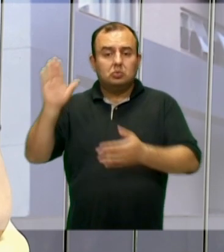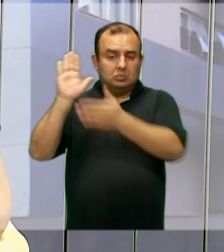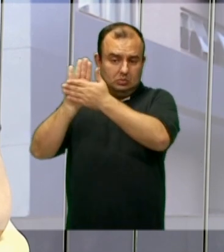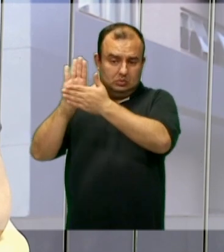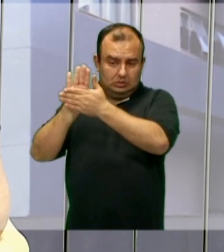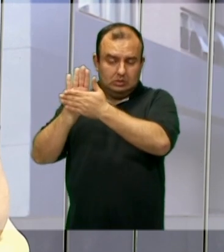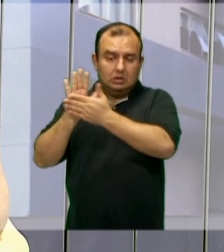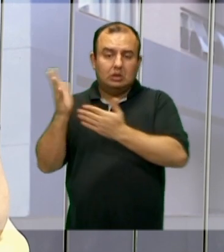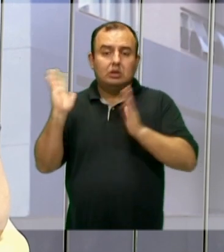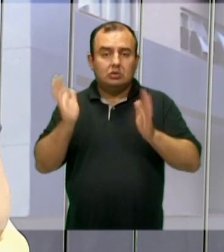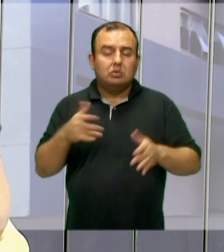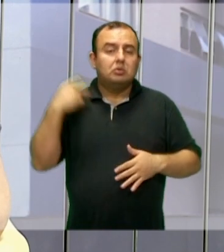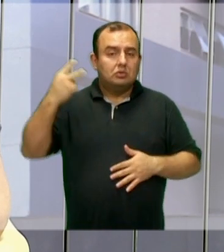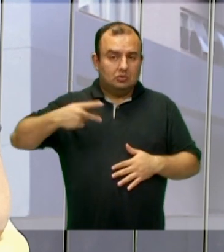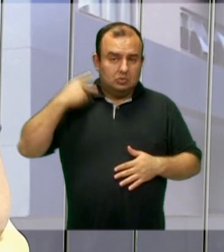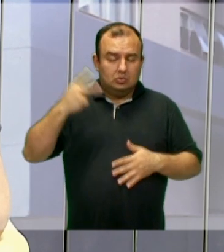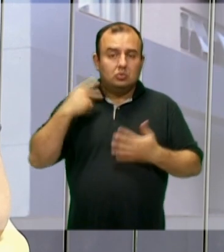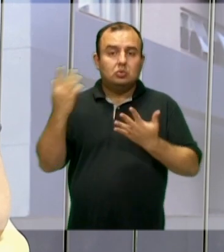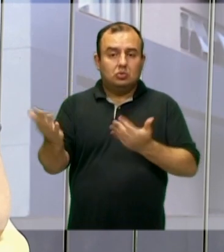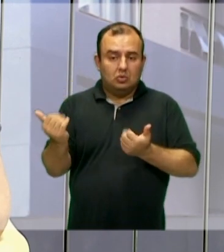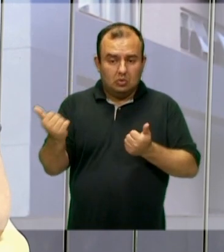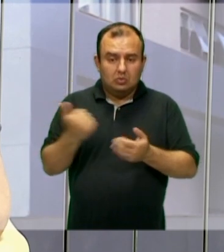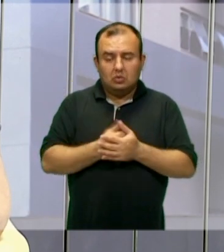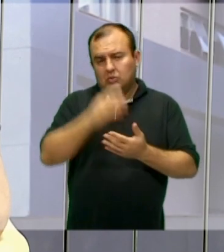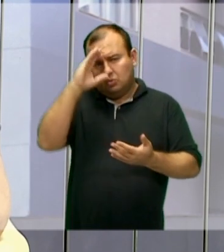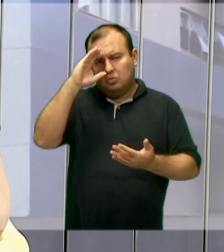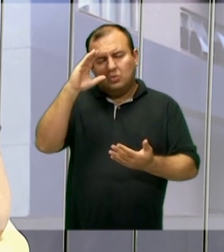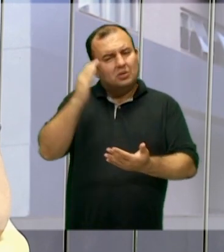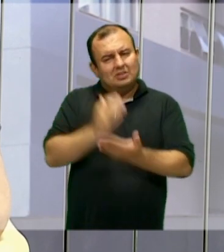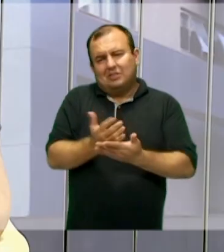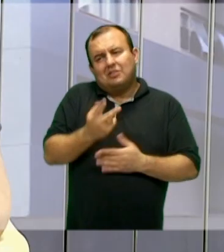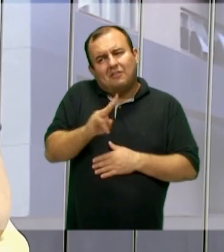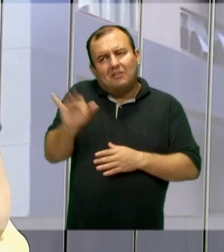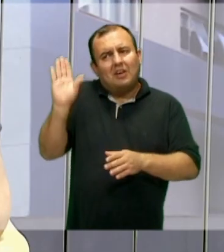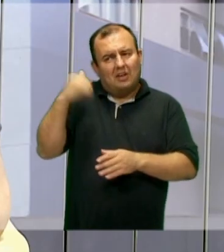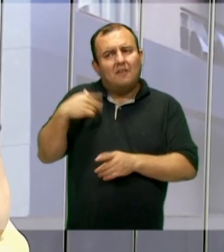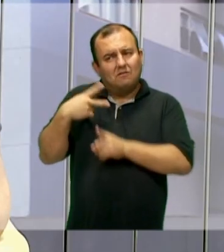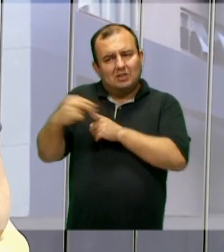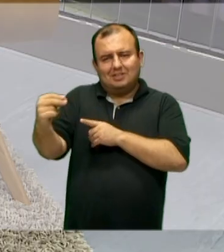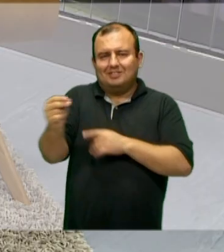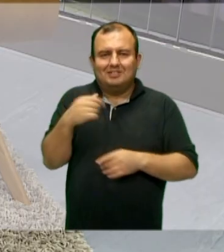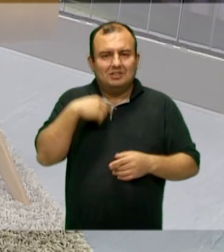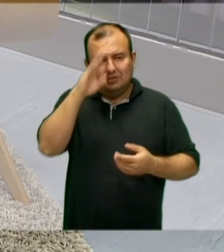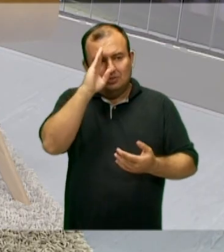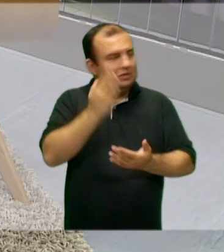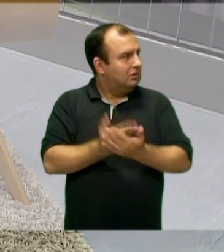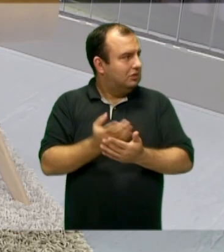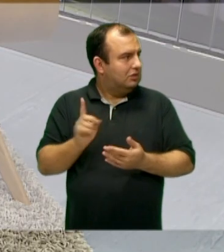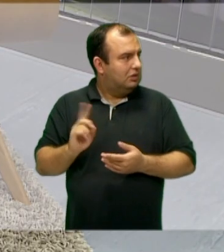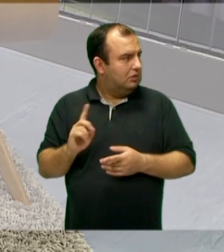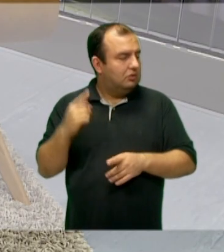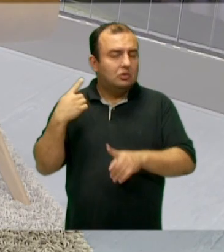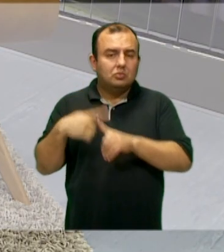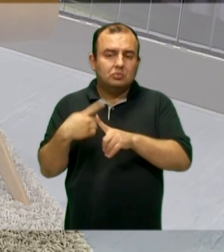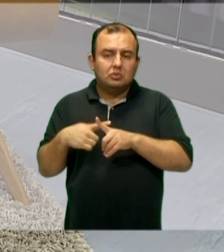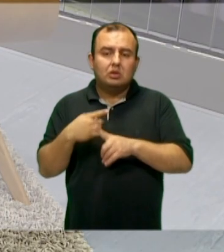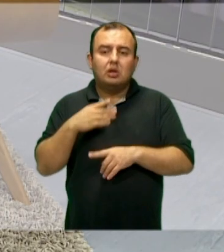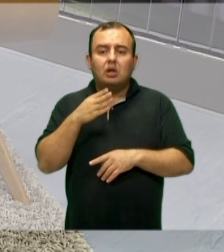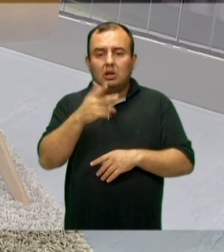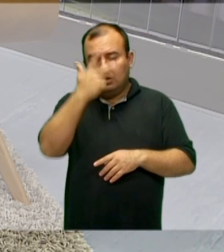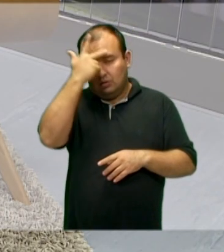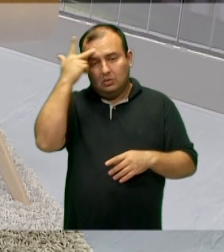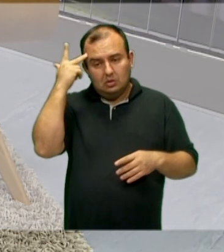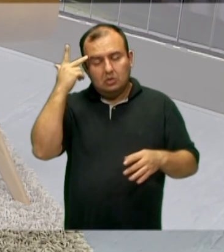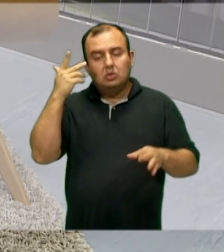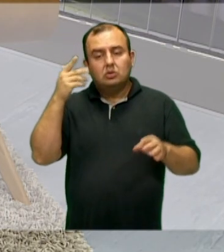para ser um vereador mirim, né? Eu não acreditava que eu ia ganhar. Ah, é? Porque lá as pessoas que